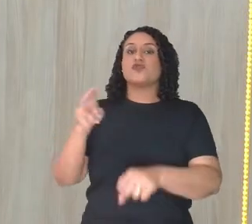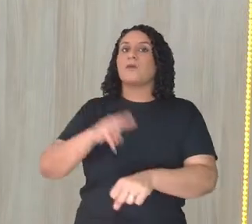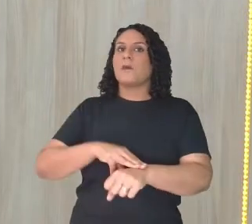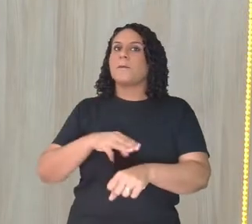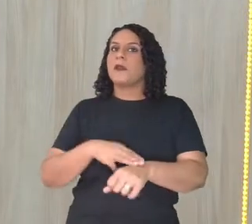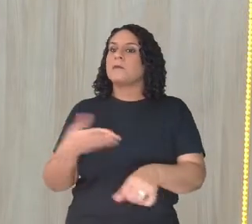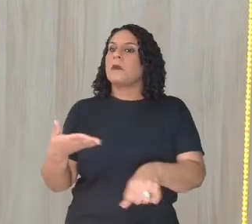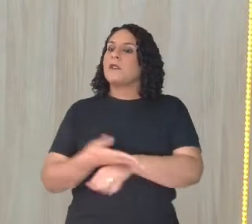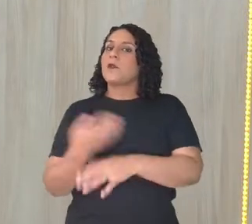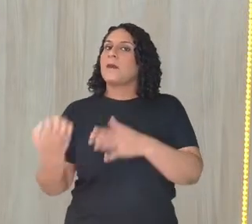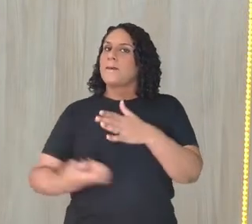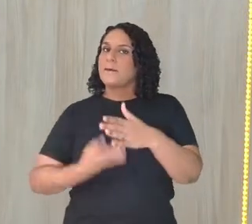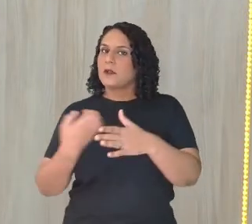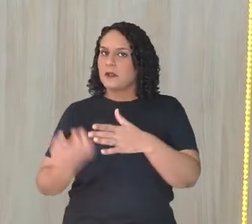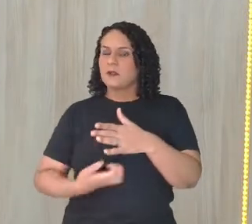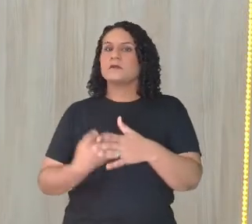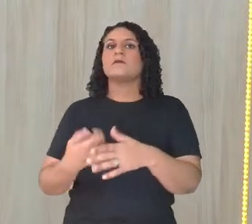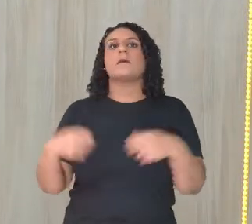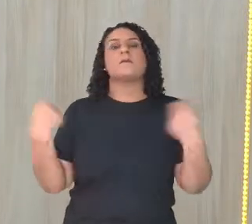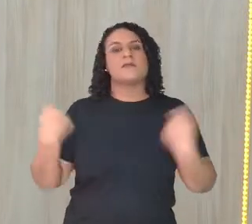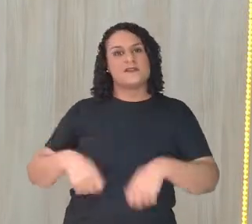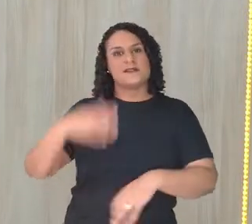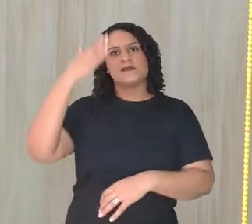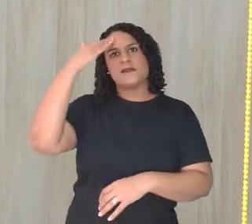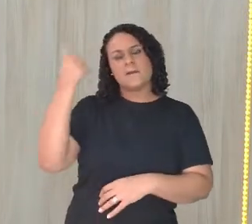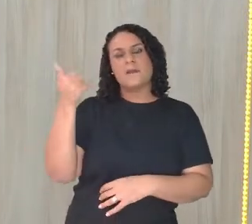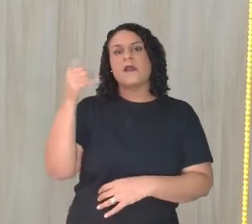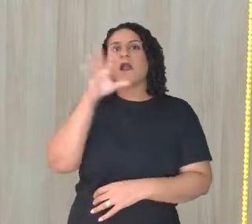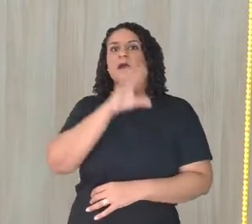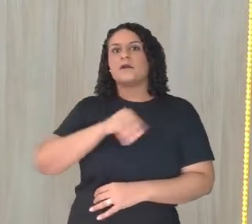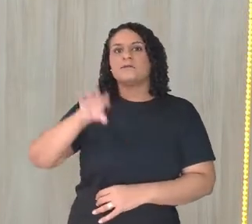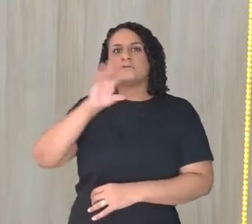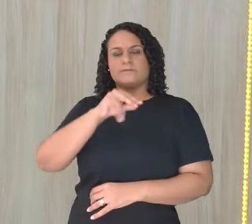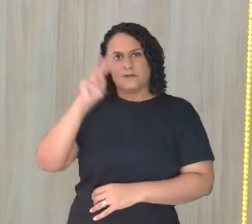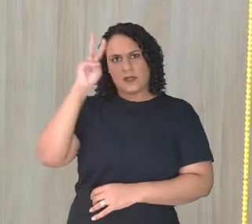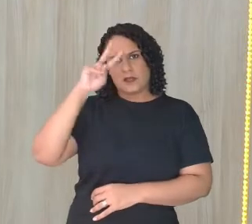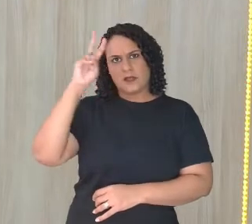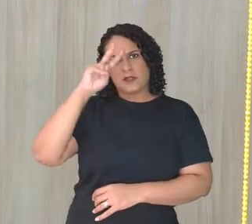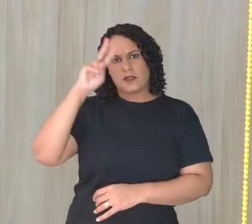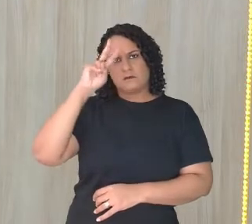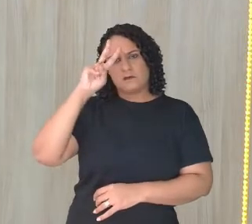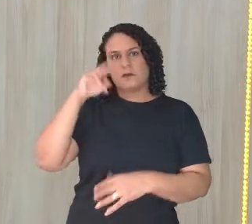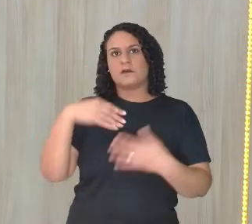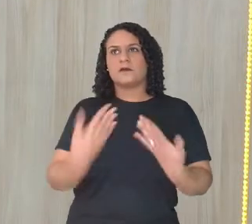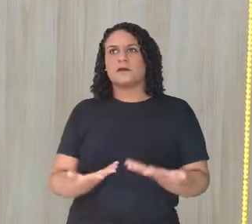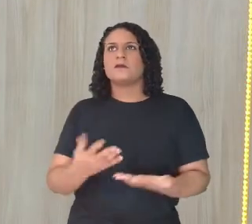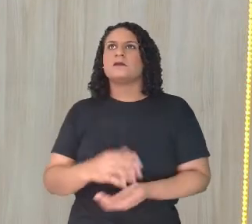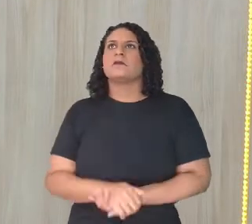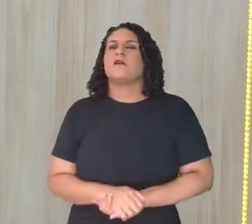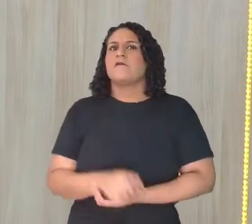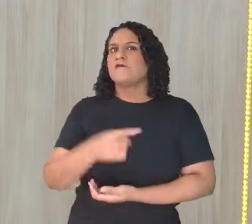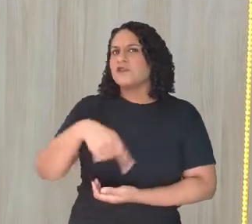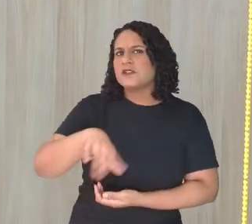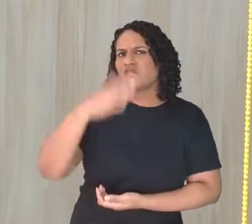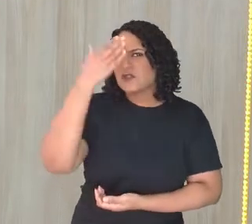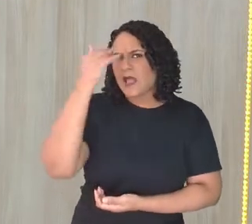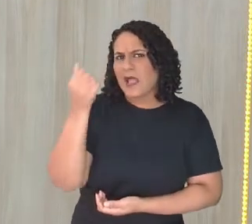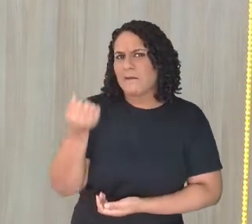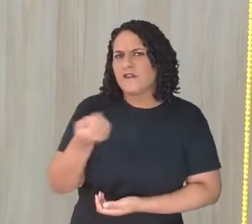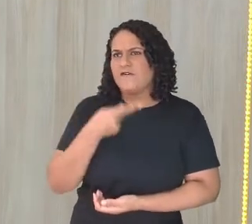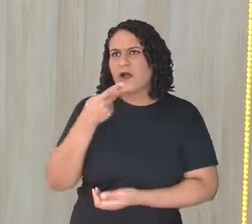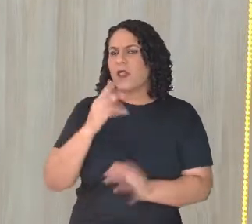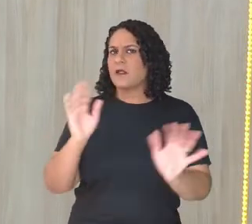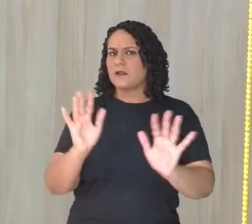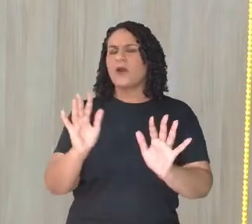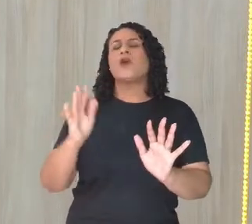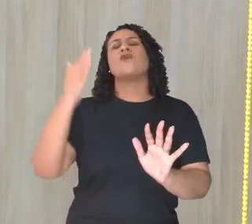gente precisa saber falar. Lembro a vocês que quando eu digo saber falar, não estou dizendo que você não sabe, você sabe muito bem.